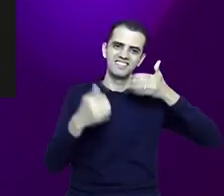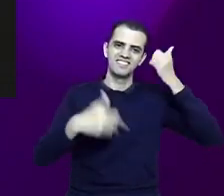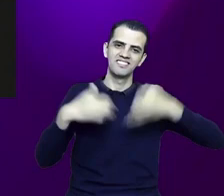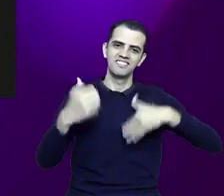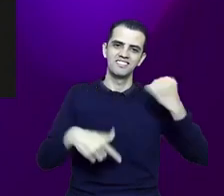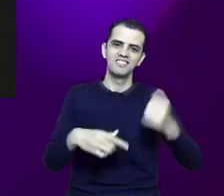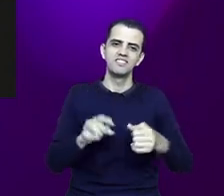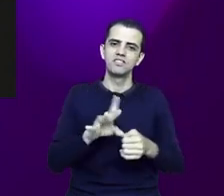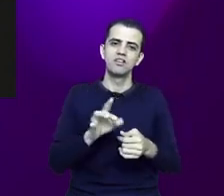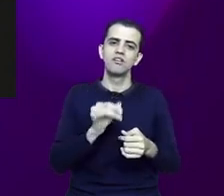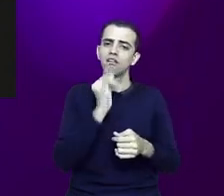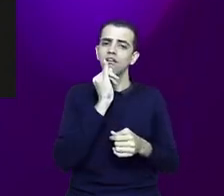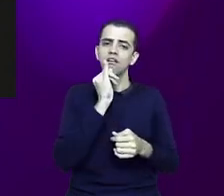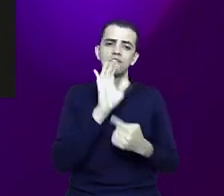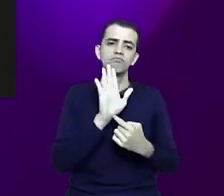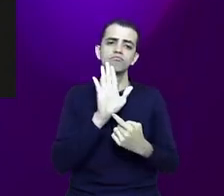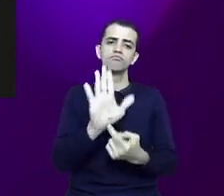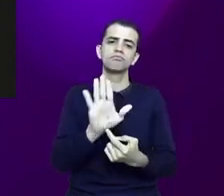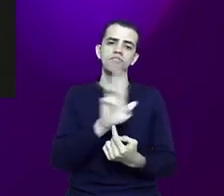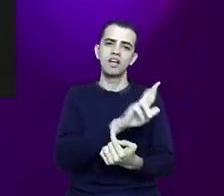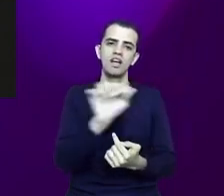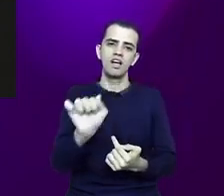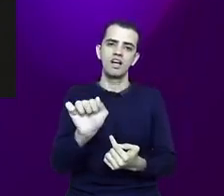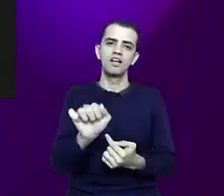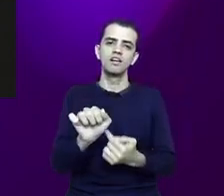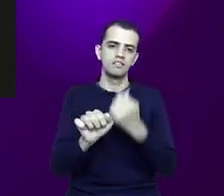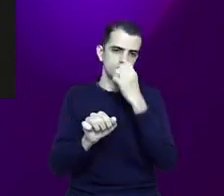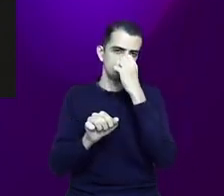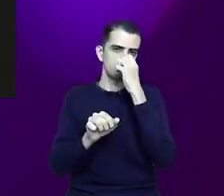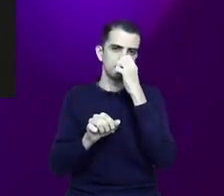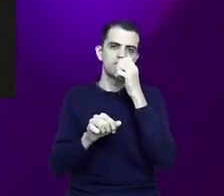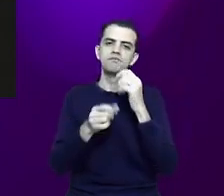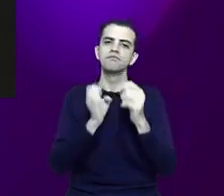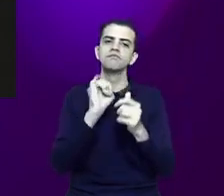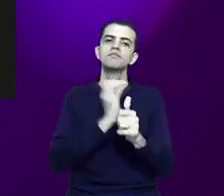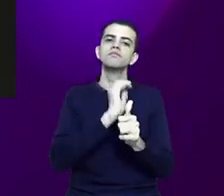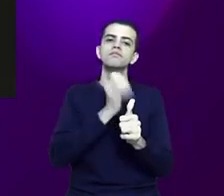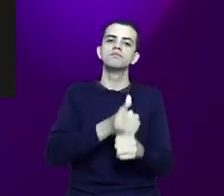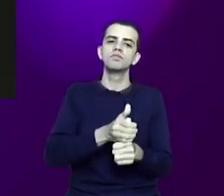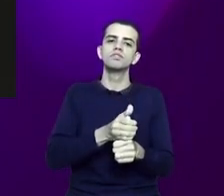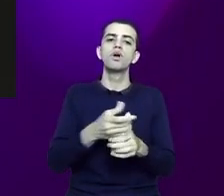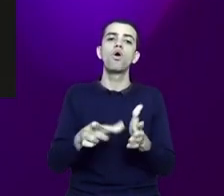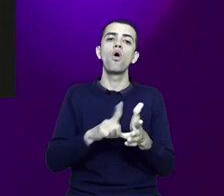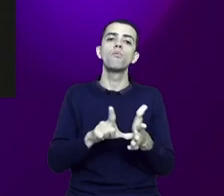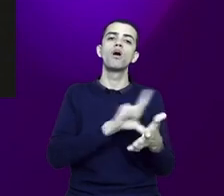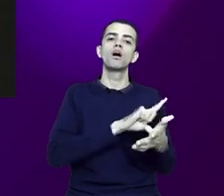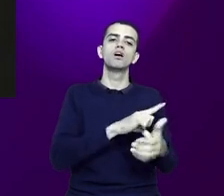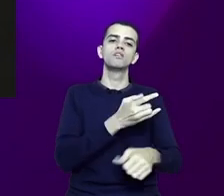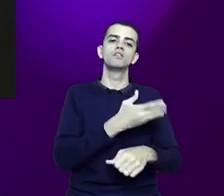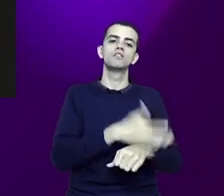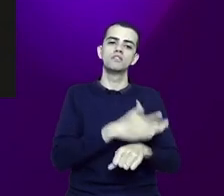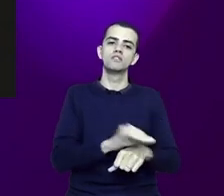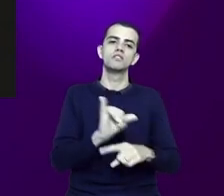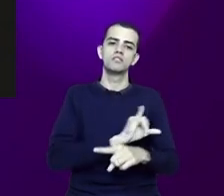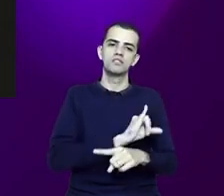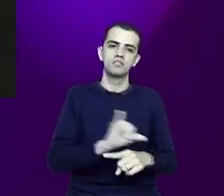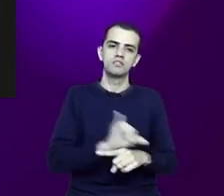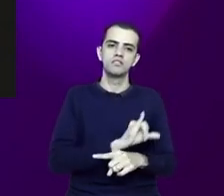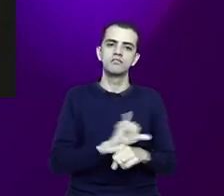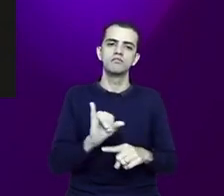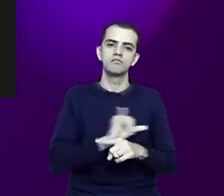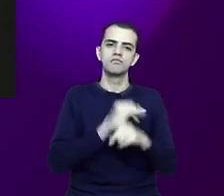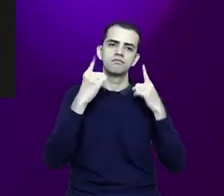um pouco, exemplificando o que é a realidade aumentada no caso de uma prótese, o planejamento de uma prótese total anatômica de